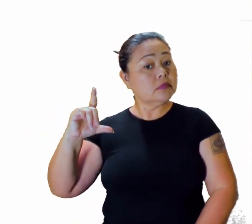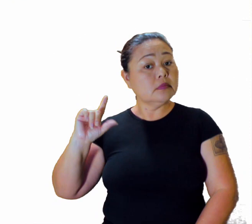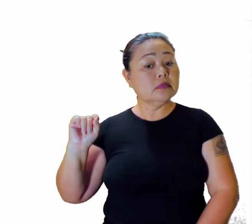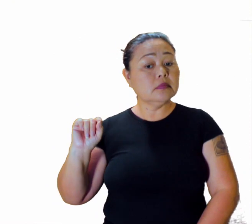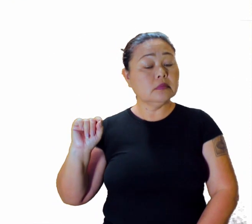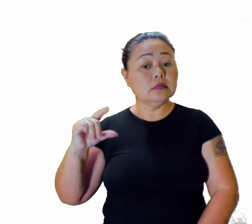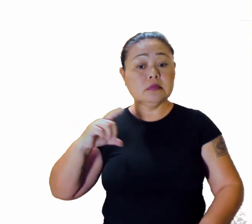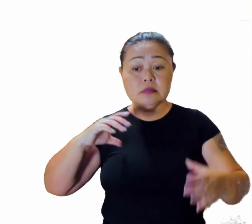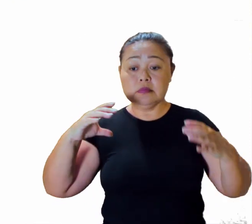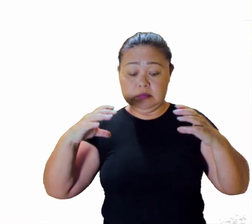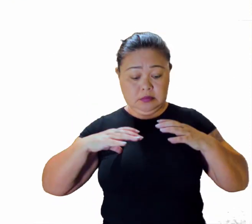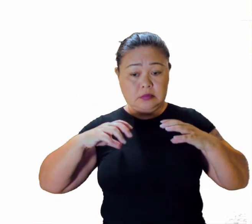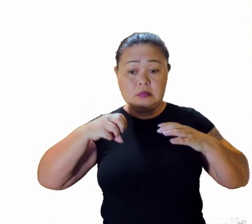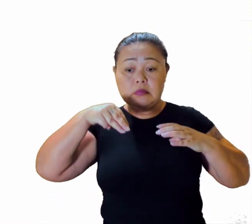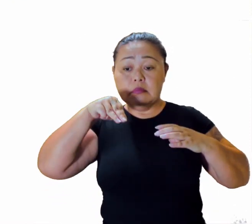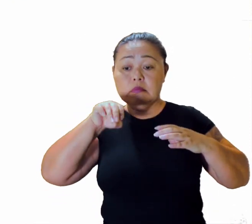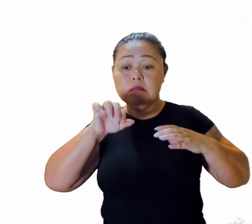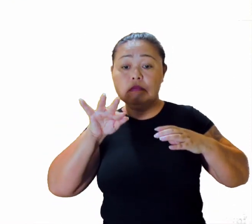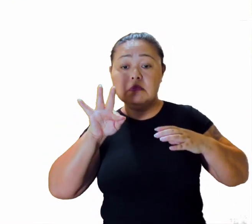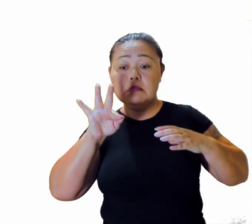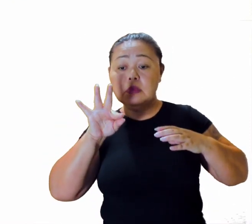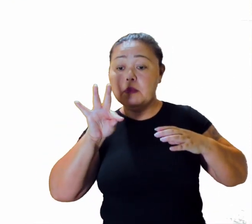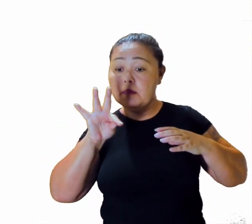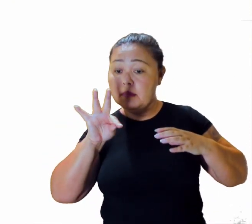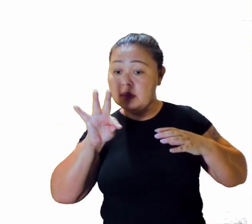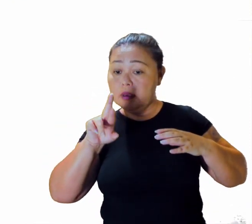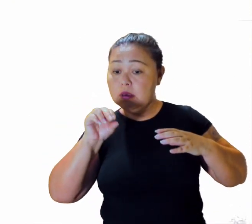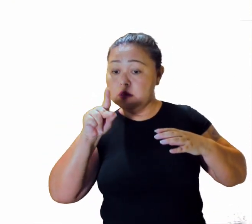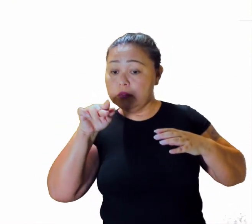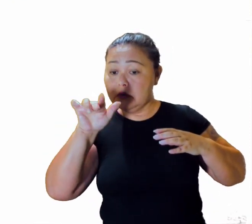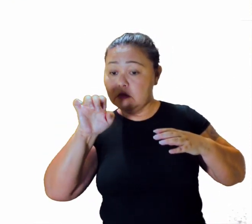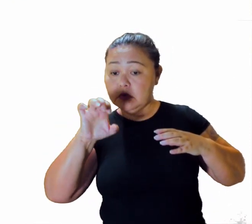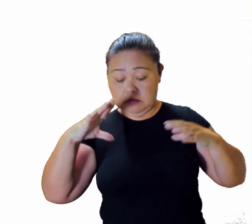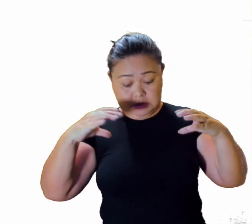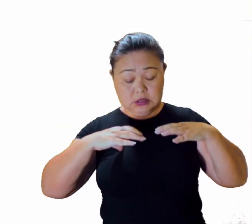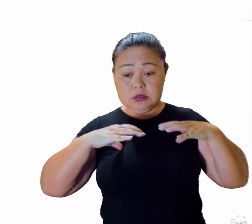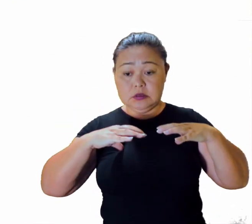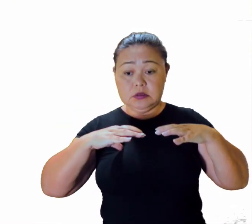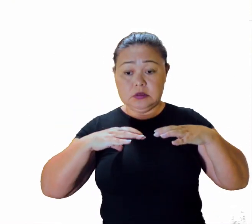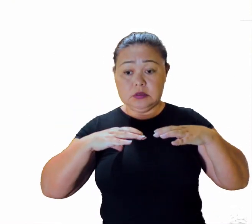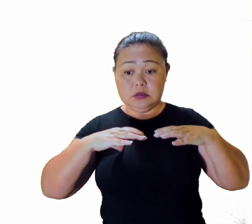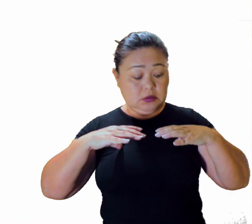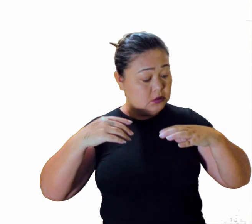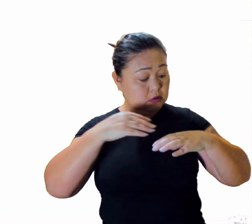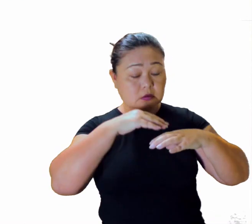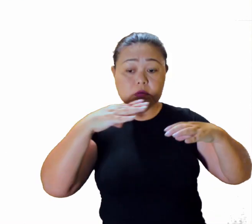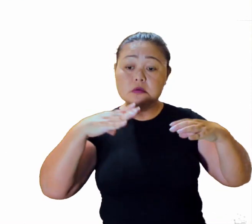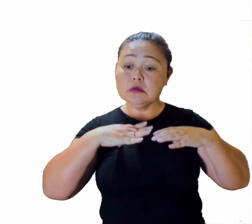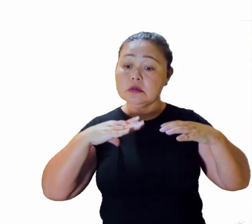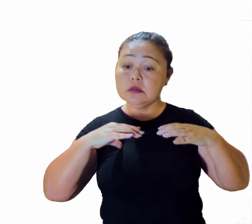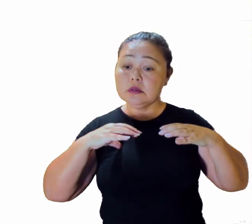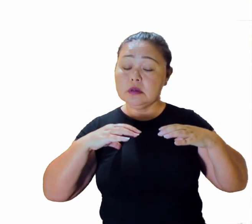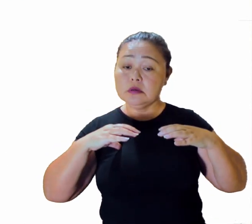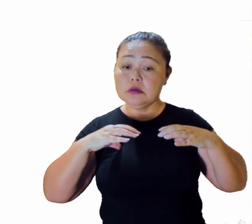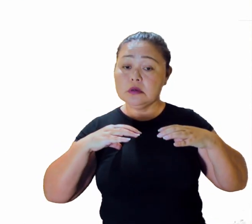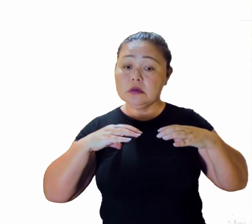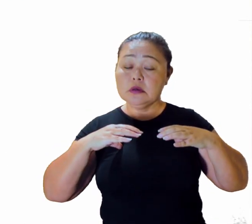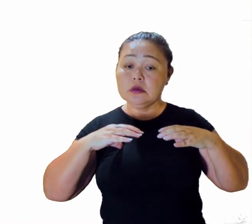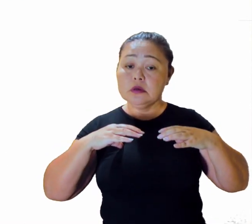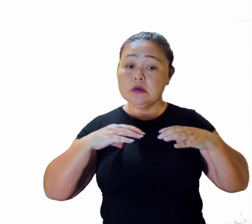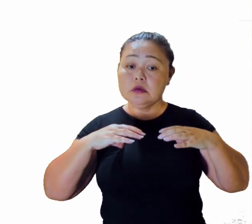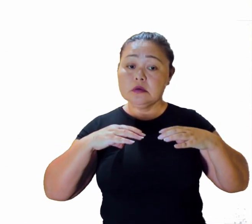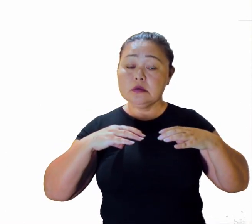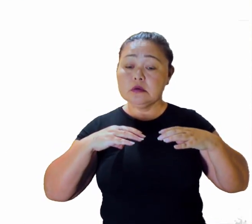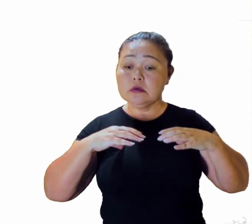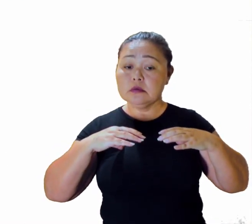que uma metrópole é uma cidade com, principalmente, podemos dizer, que tem